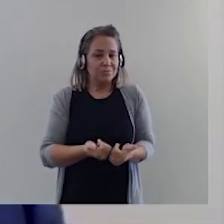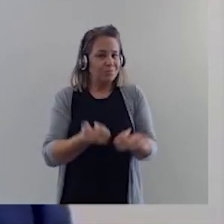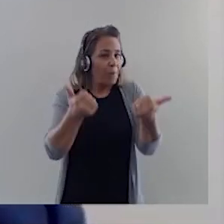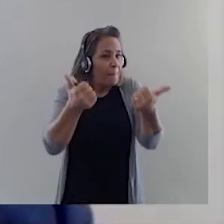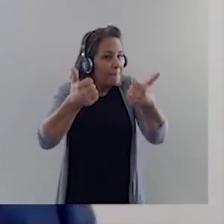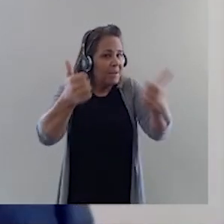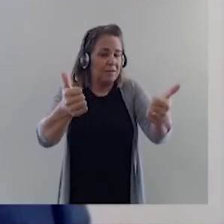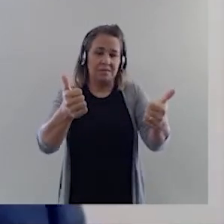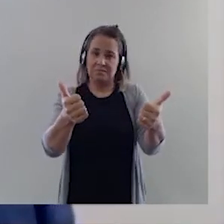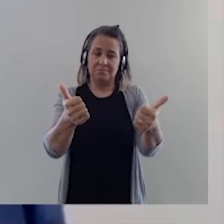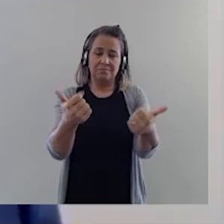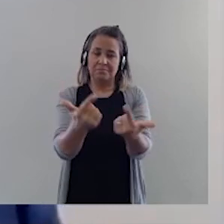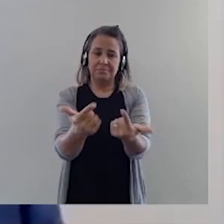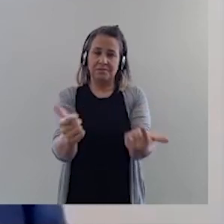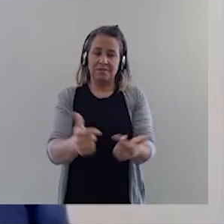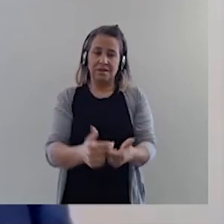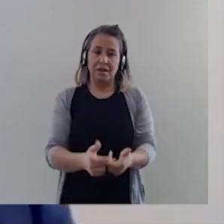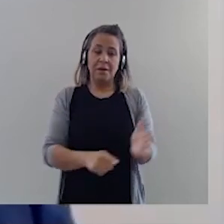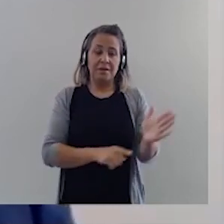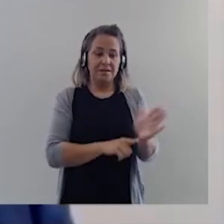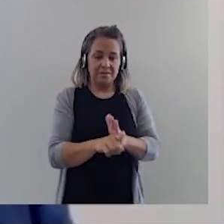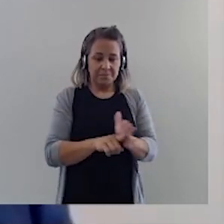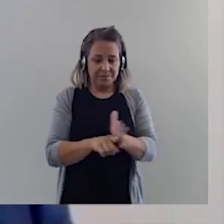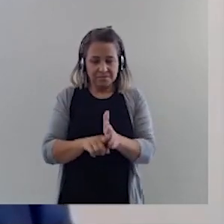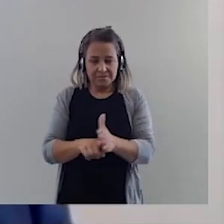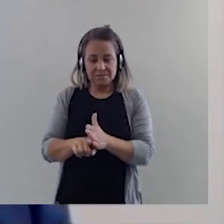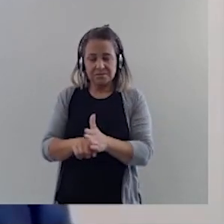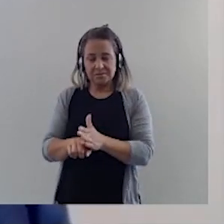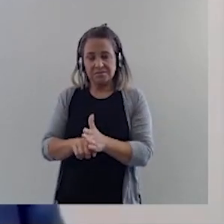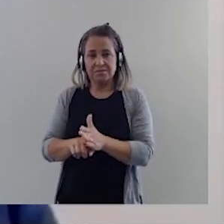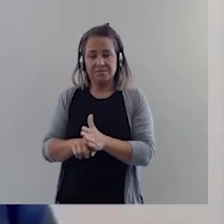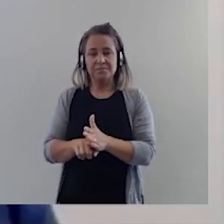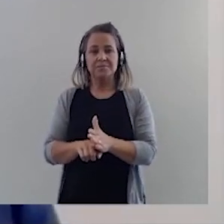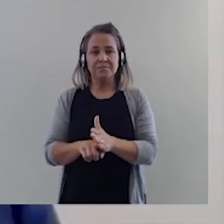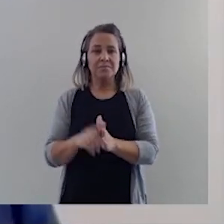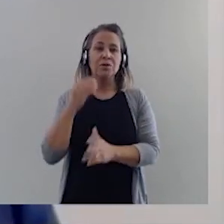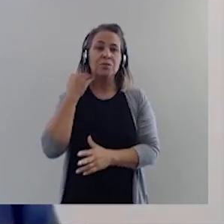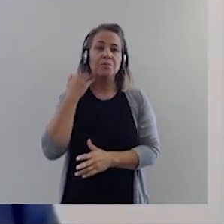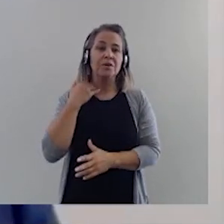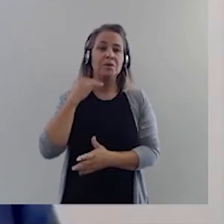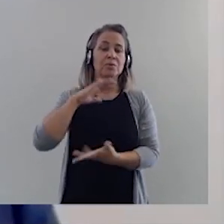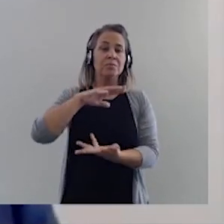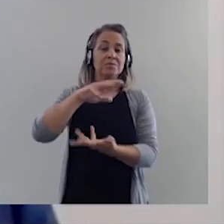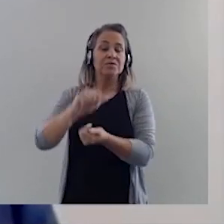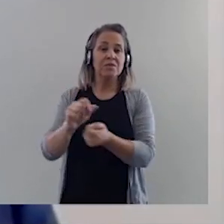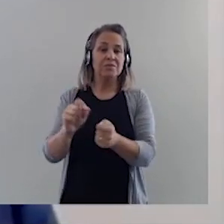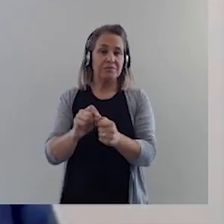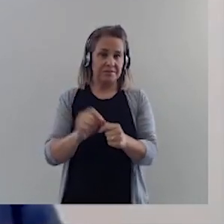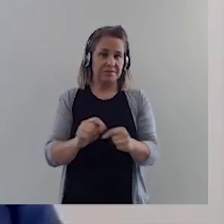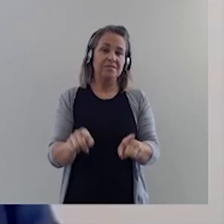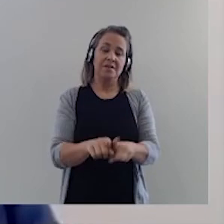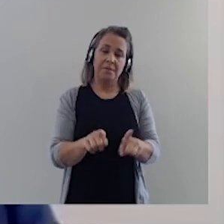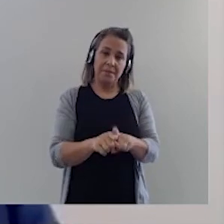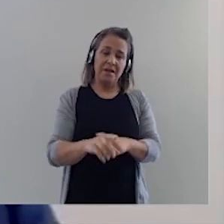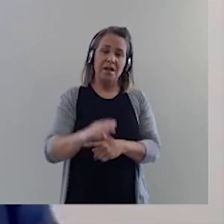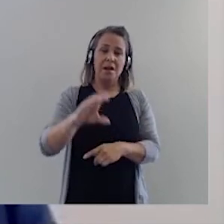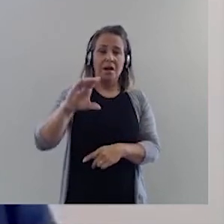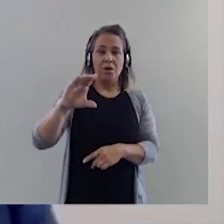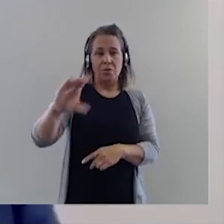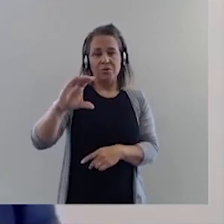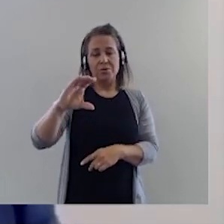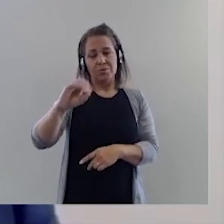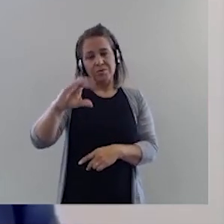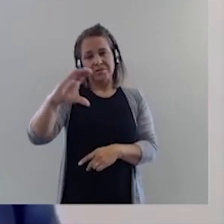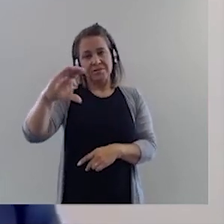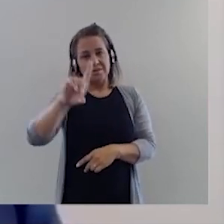né? Tanto na pesquisa que o Banco Mundial faz, quanto também a própria OCDE. O Brasil